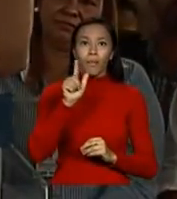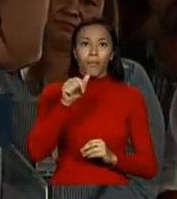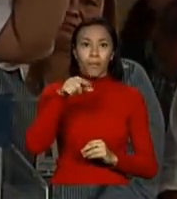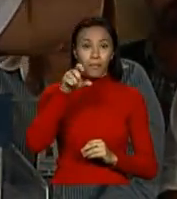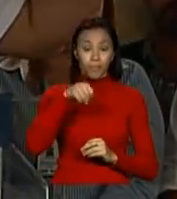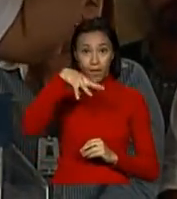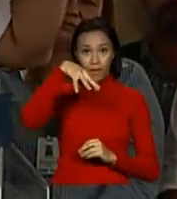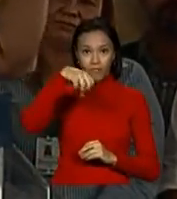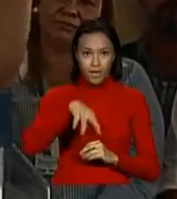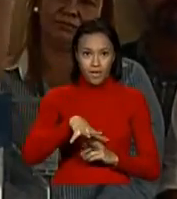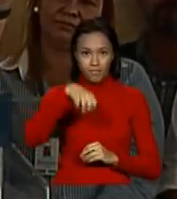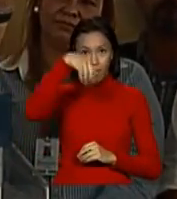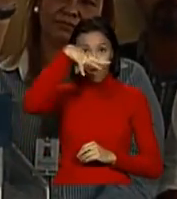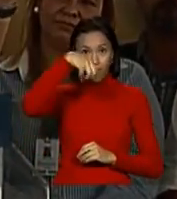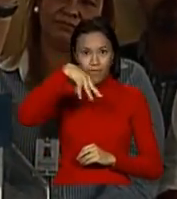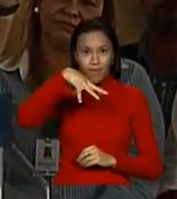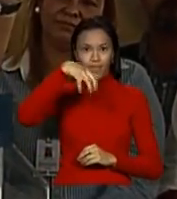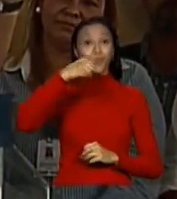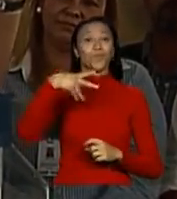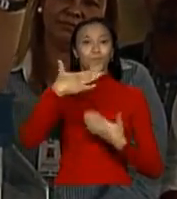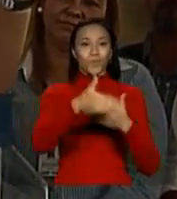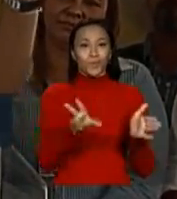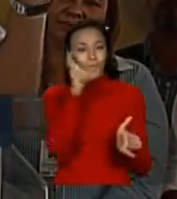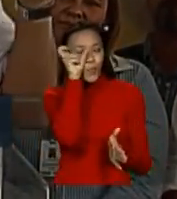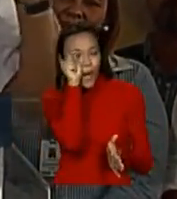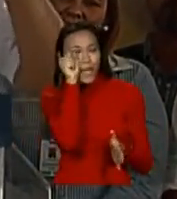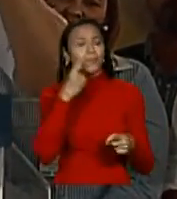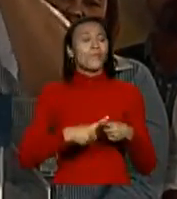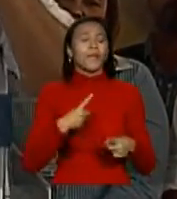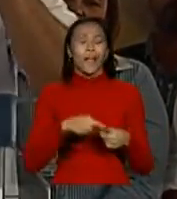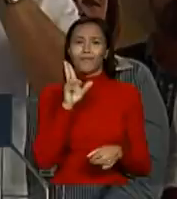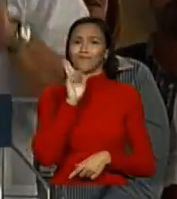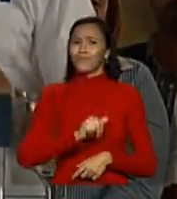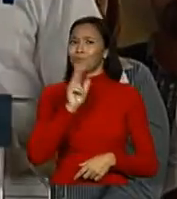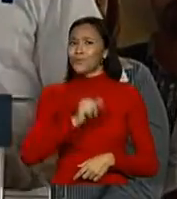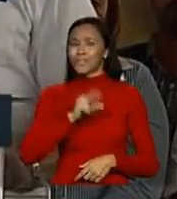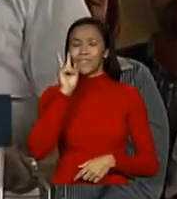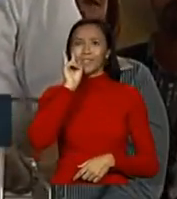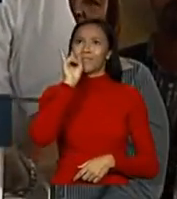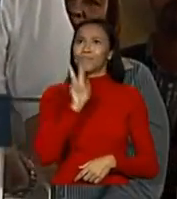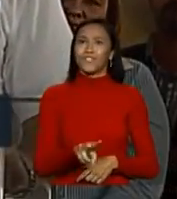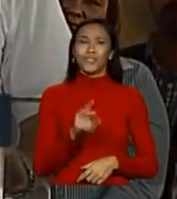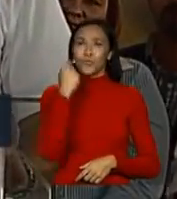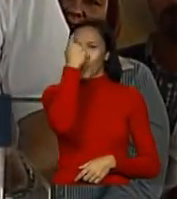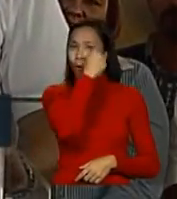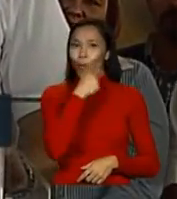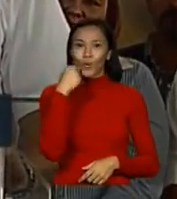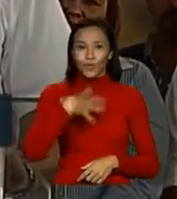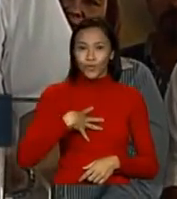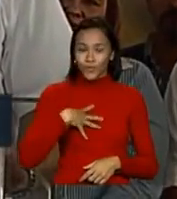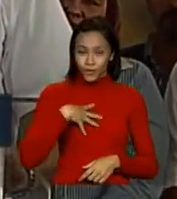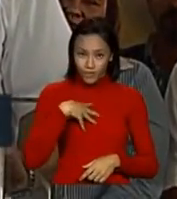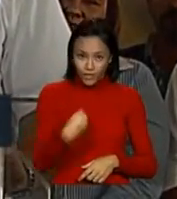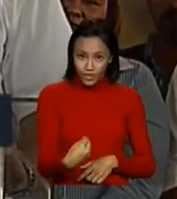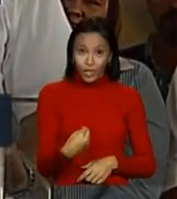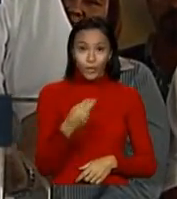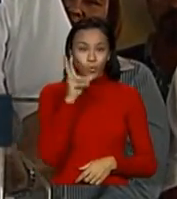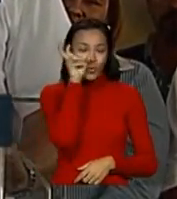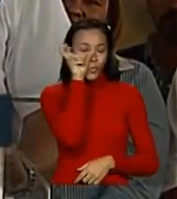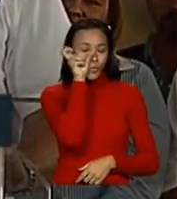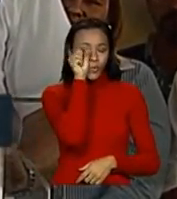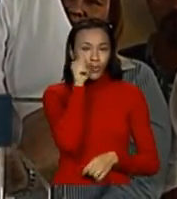AZ desando e ligando a luz do quarto porque ela nunca tinha visto o rosto do filho dela